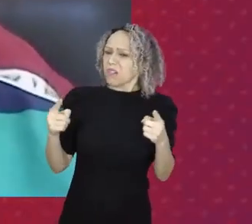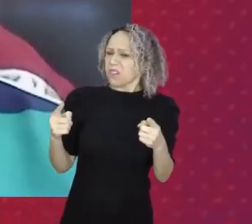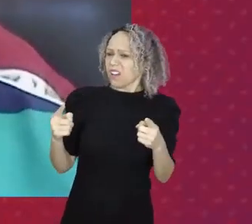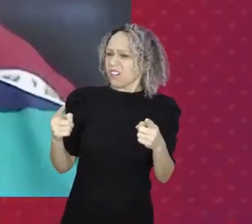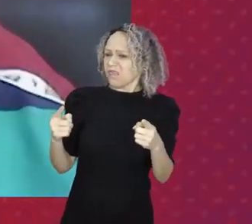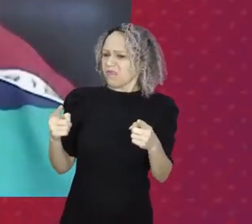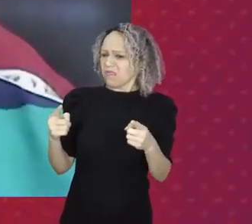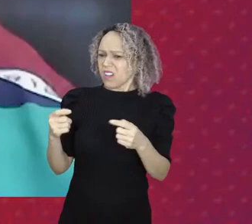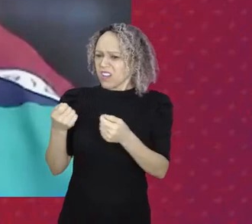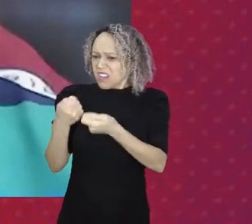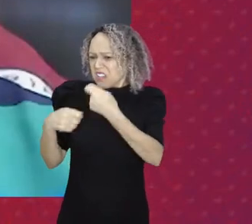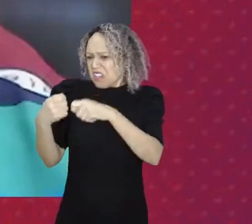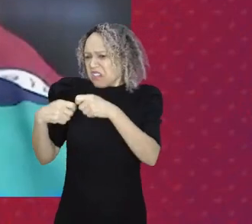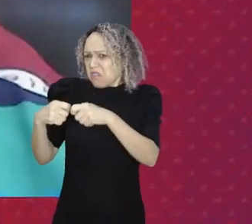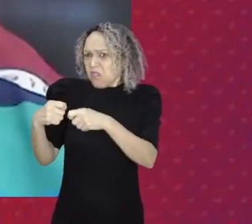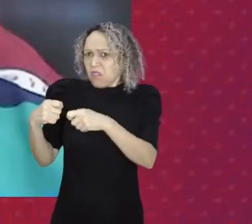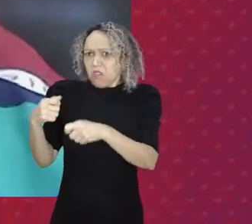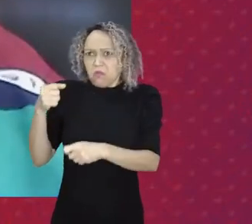militar.